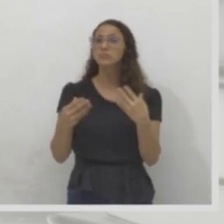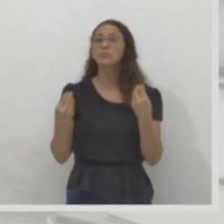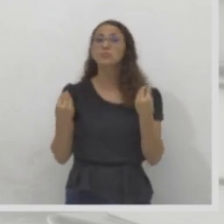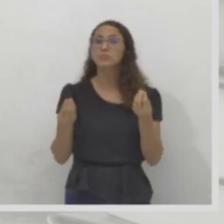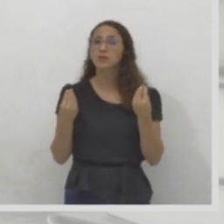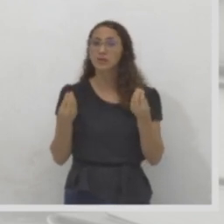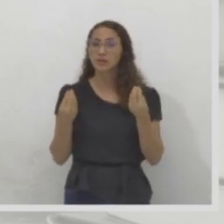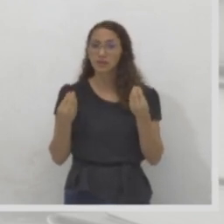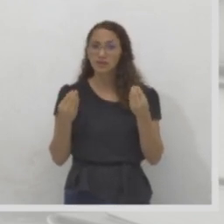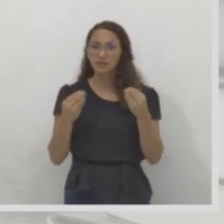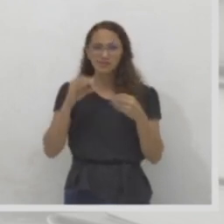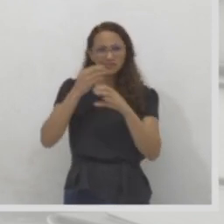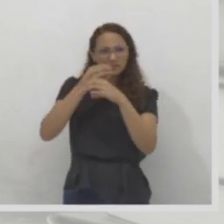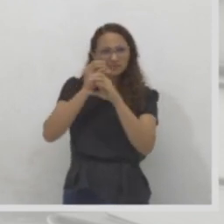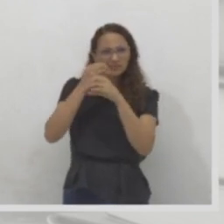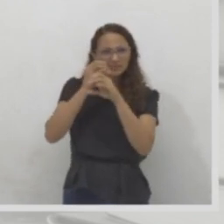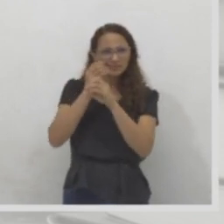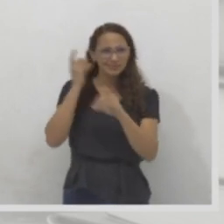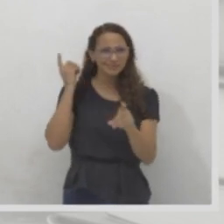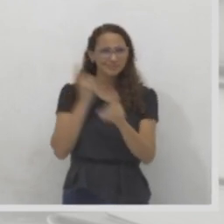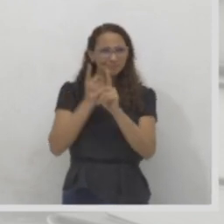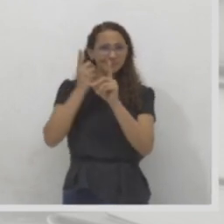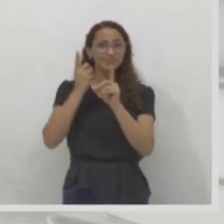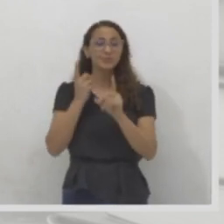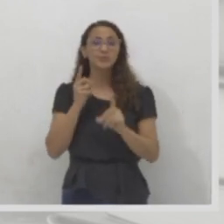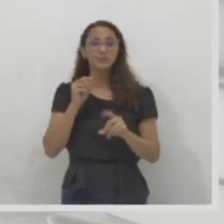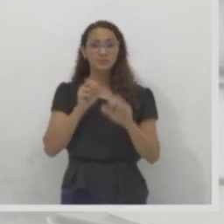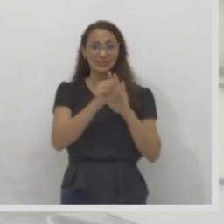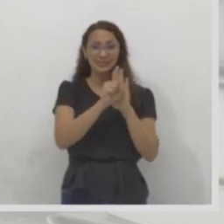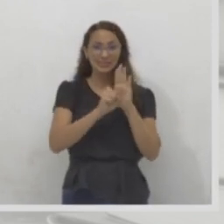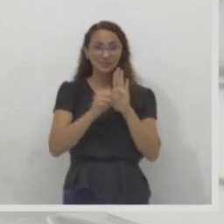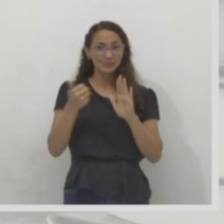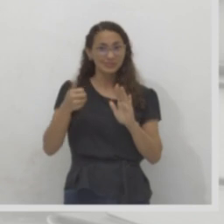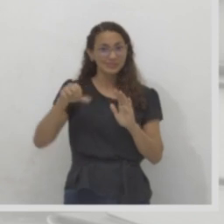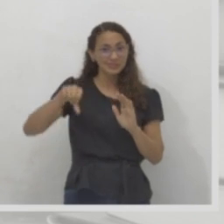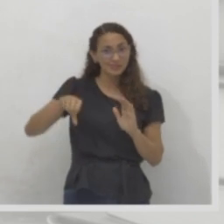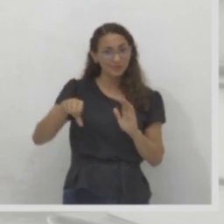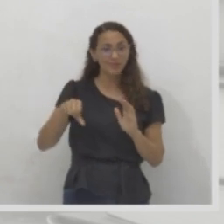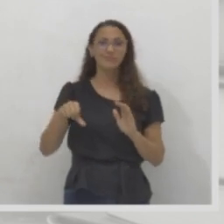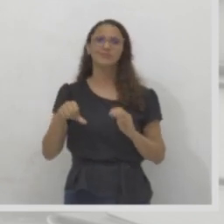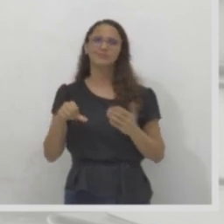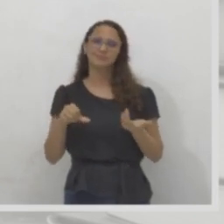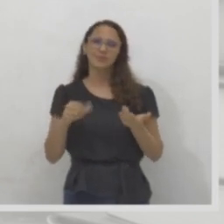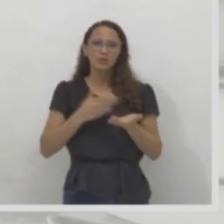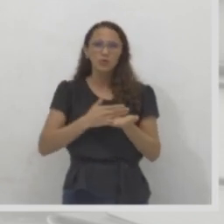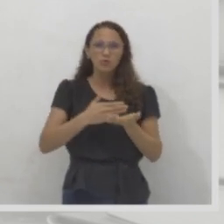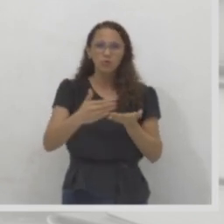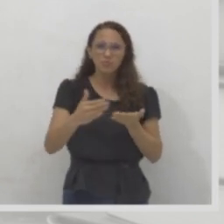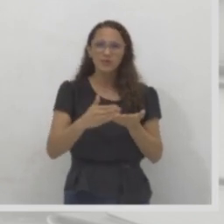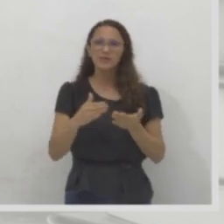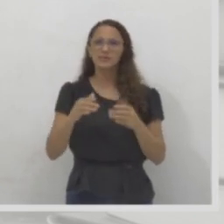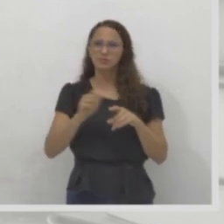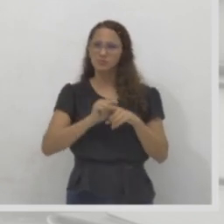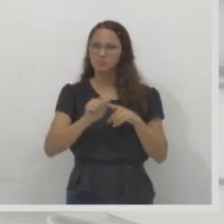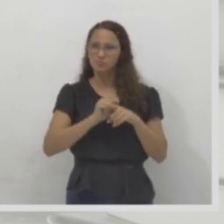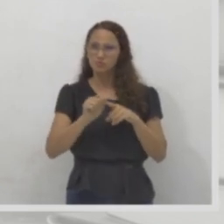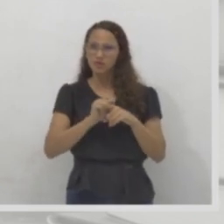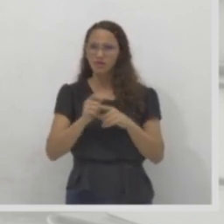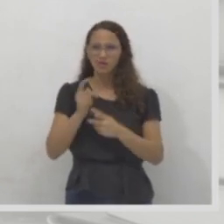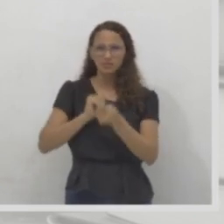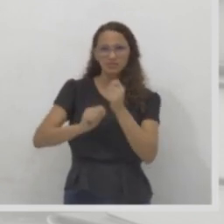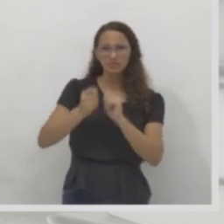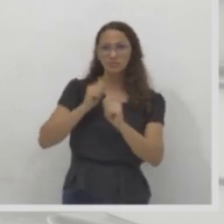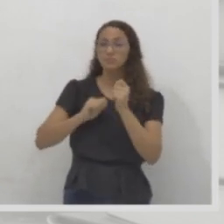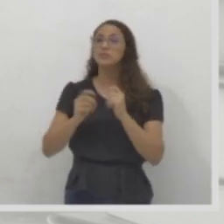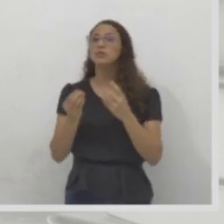diversas descobertas científicas promovidas durante o século XIX. Inicialmente, o látex era comumente utilizado na fabricação